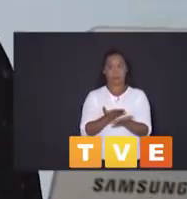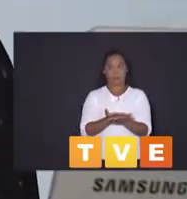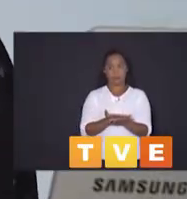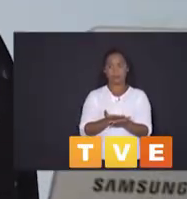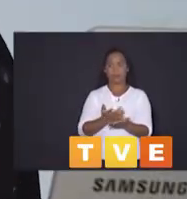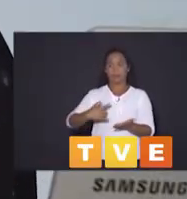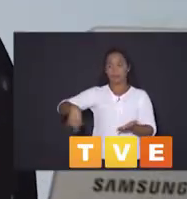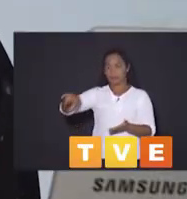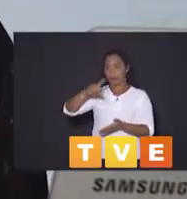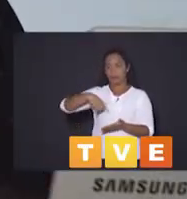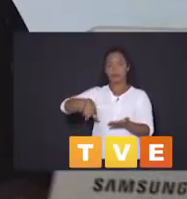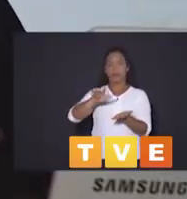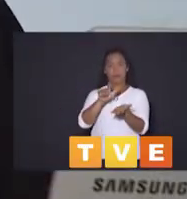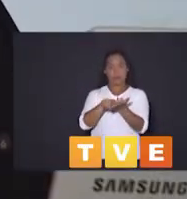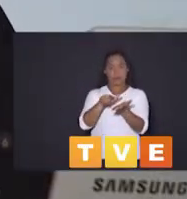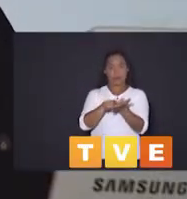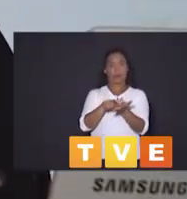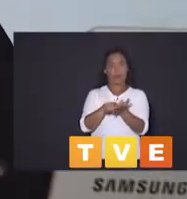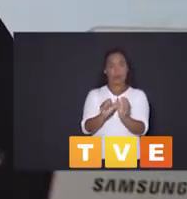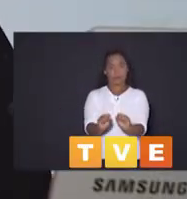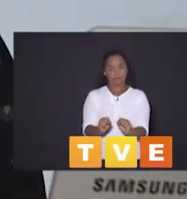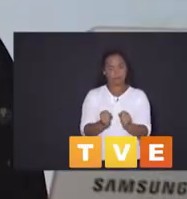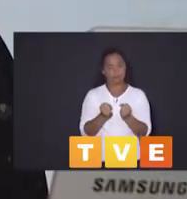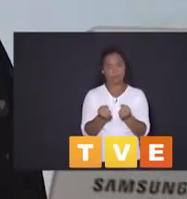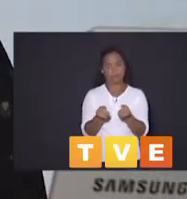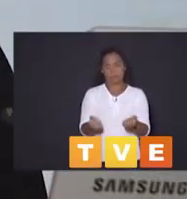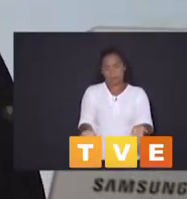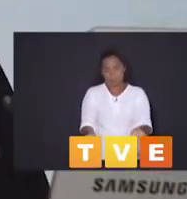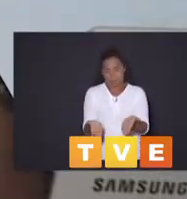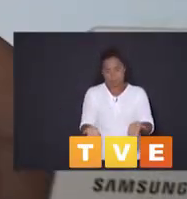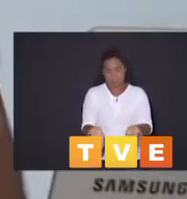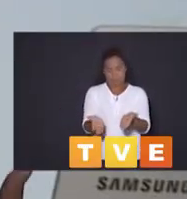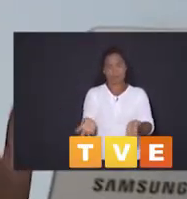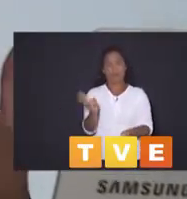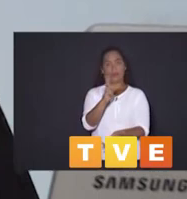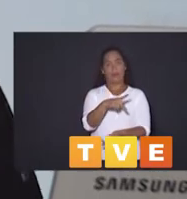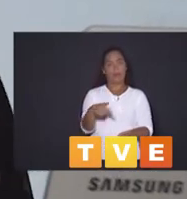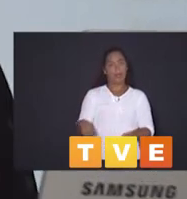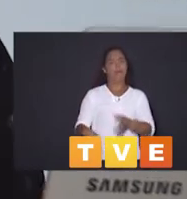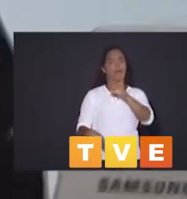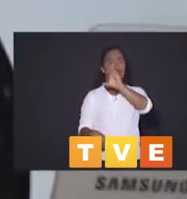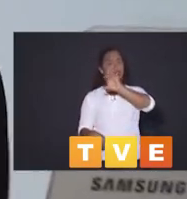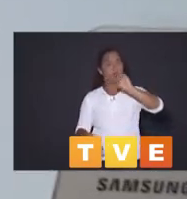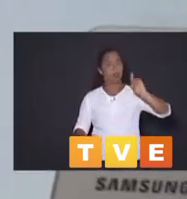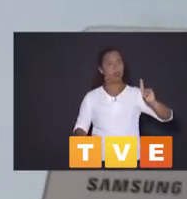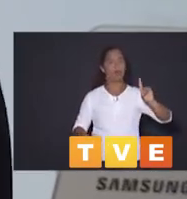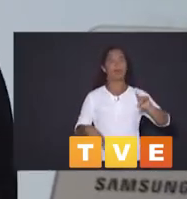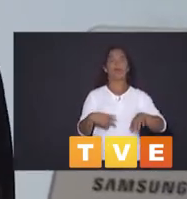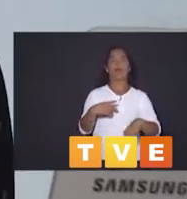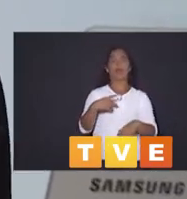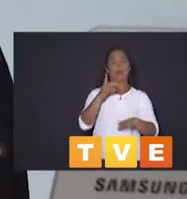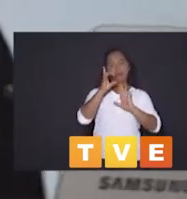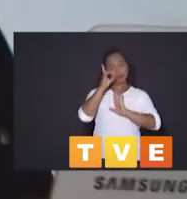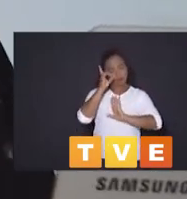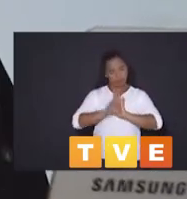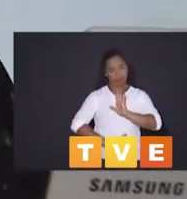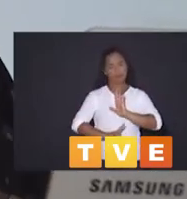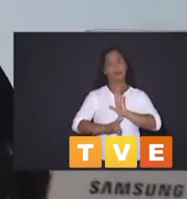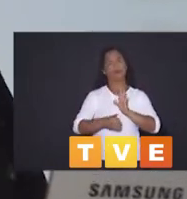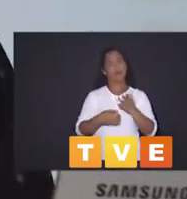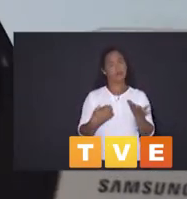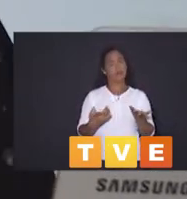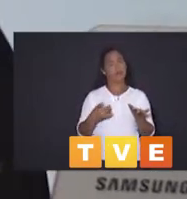acho que nosso papel é fundamental de munir professores e professoras do país e gestores e gestoras desse direito né